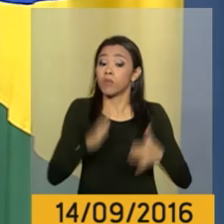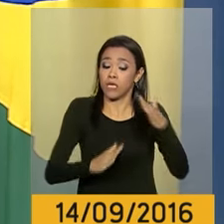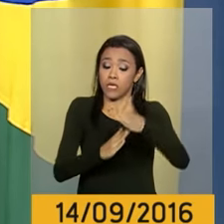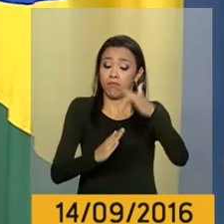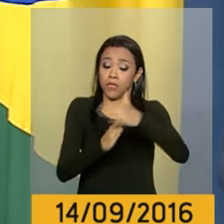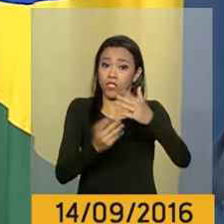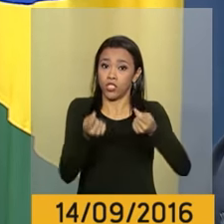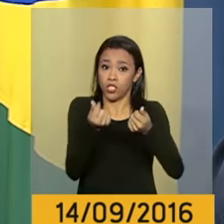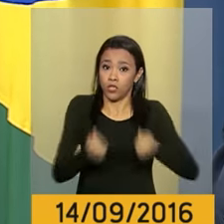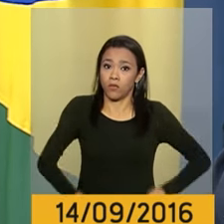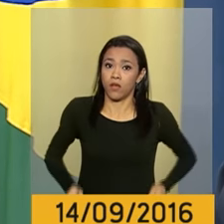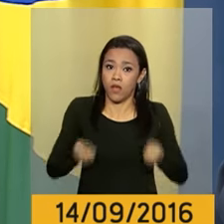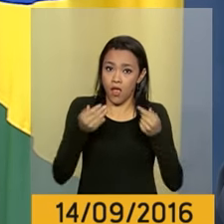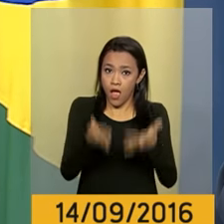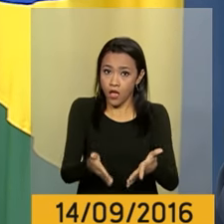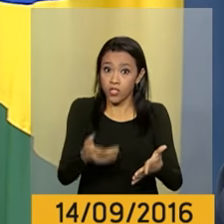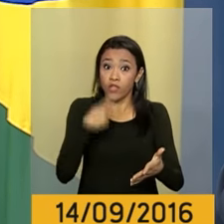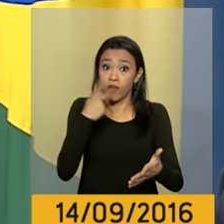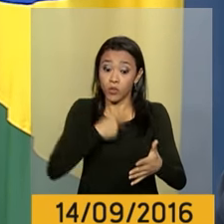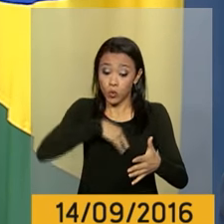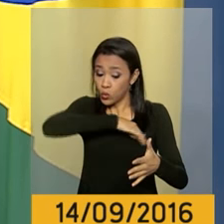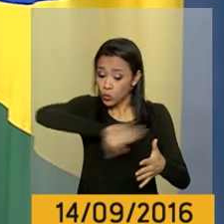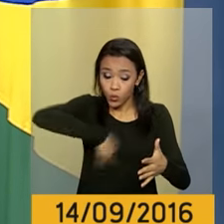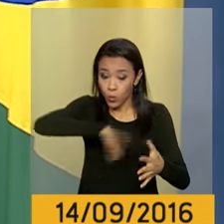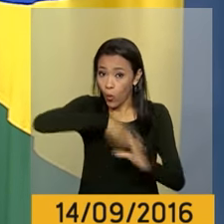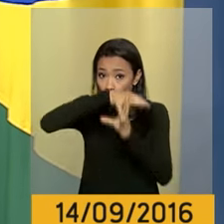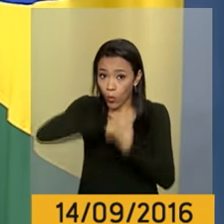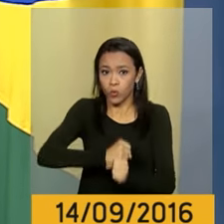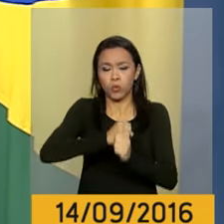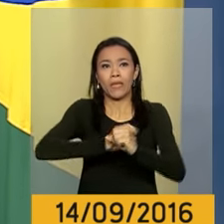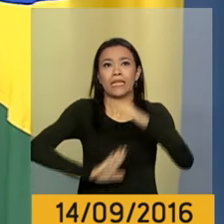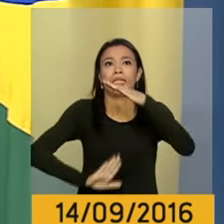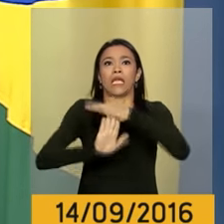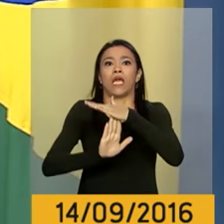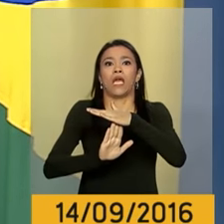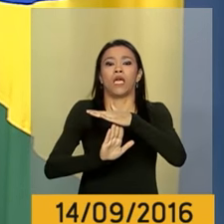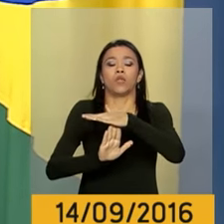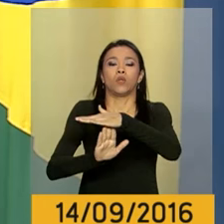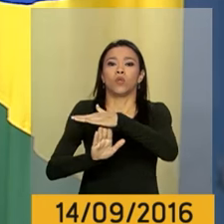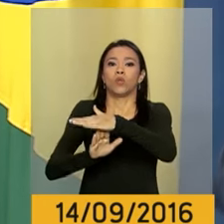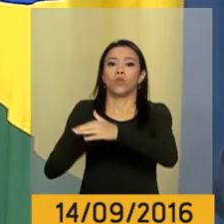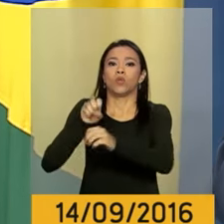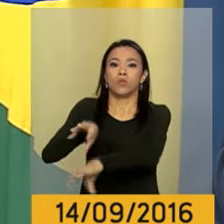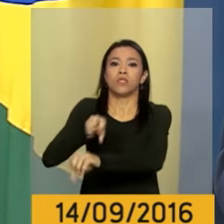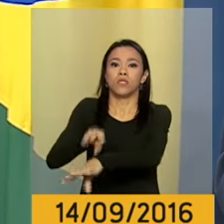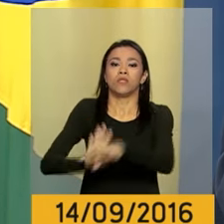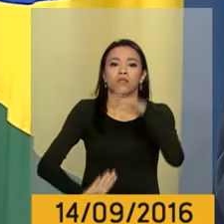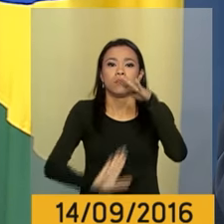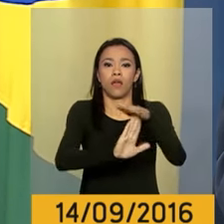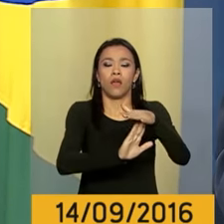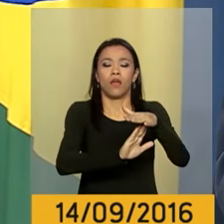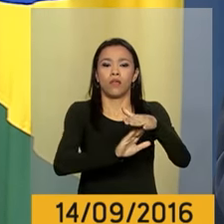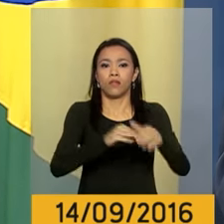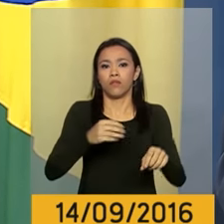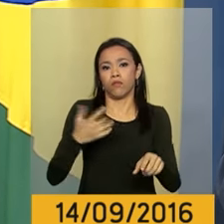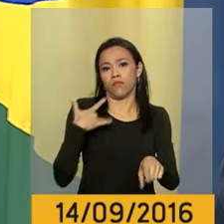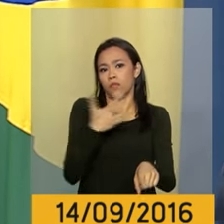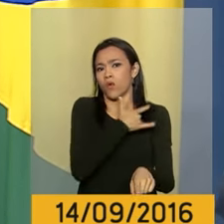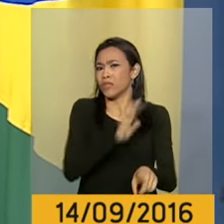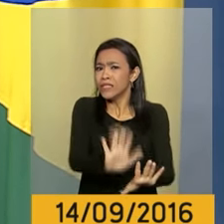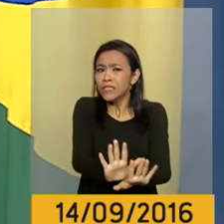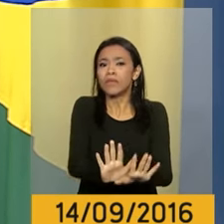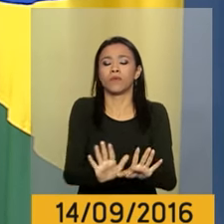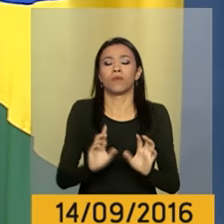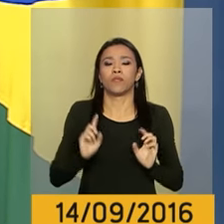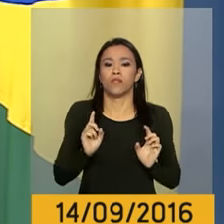estamos falando da totalidade dos gastos. Não estamos falando teto de gastos para a saúde, nem teto de gastos para a educação. É